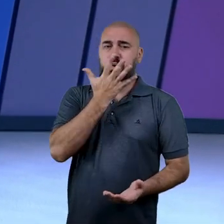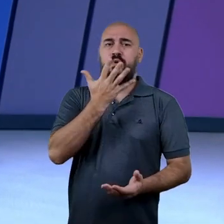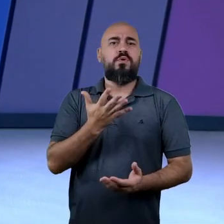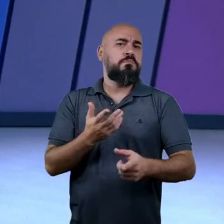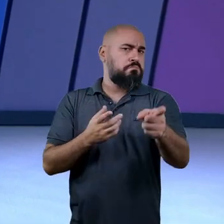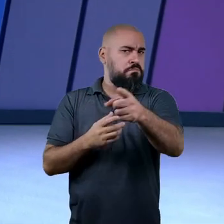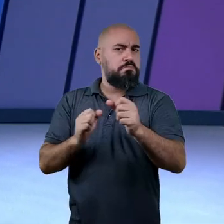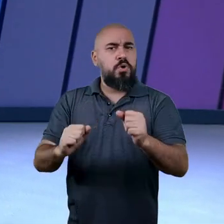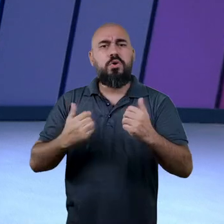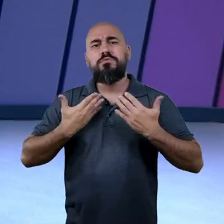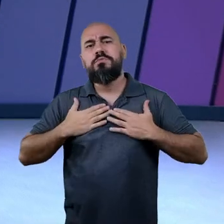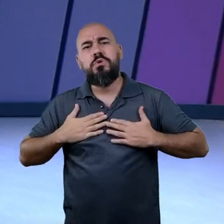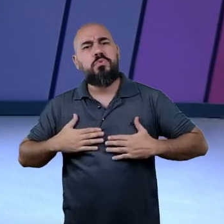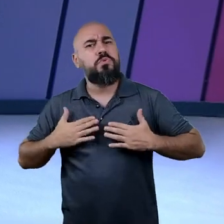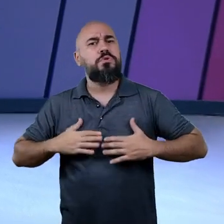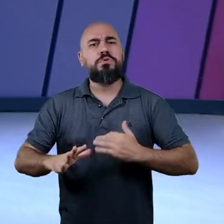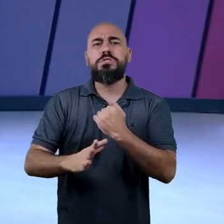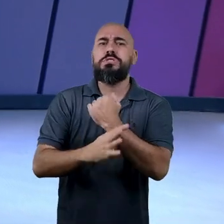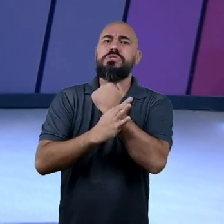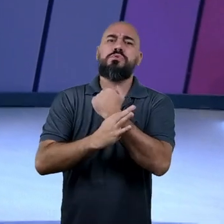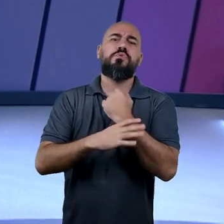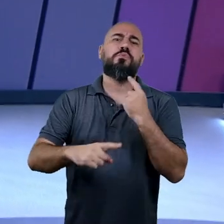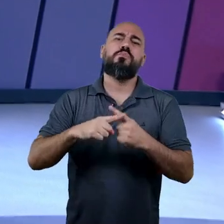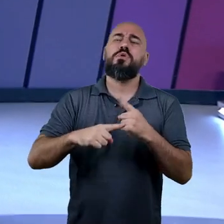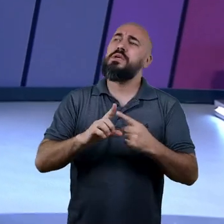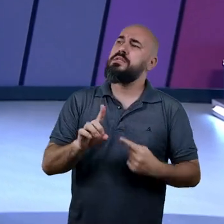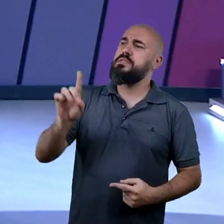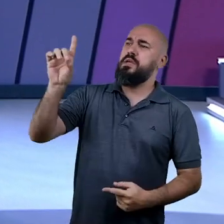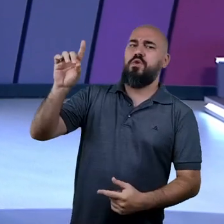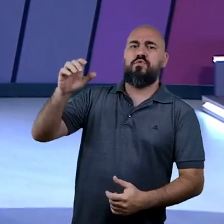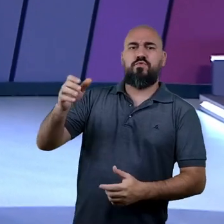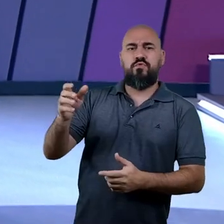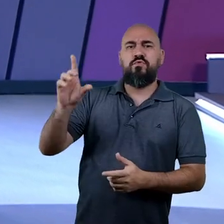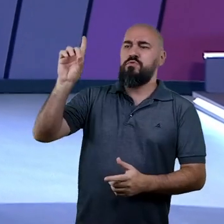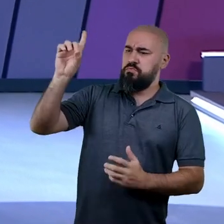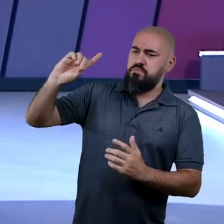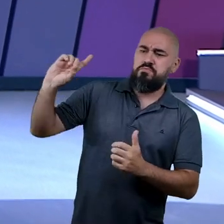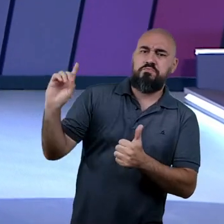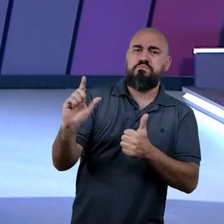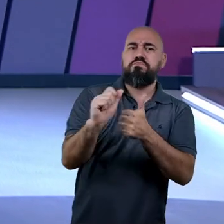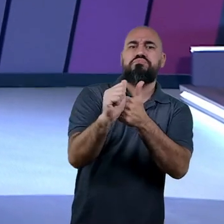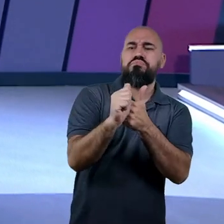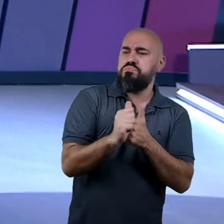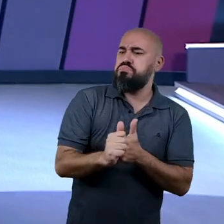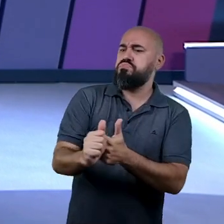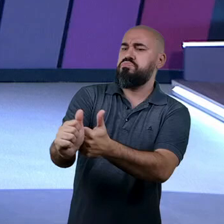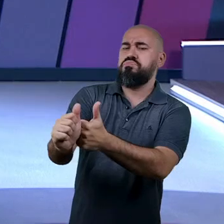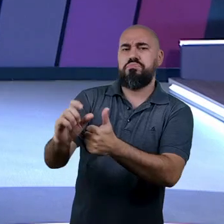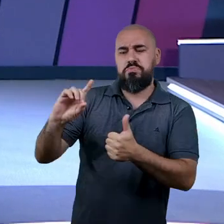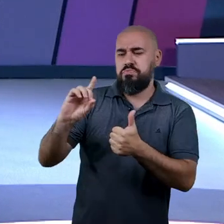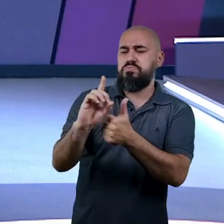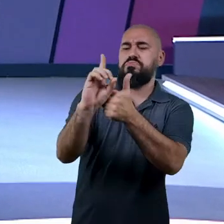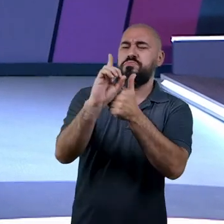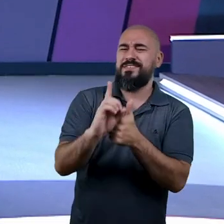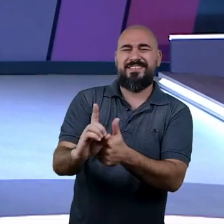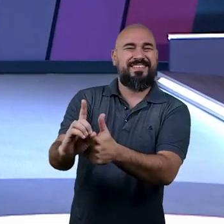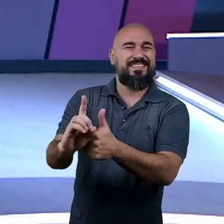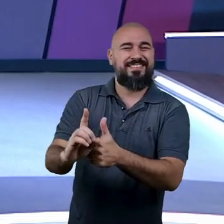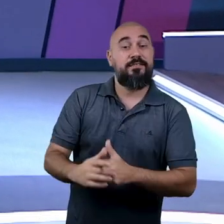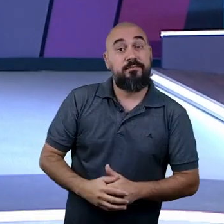quem está por trás é o próprio Senhor. Hoje vamos entrar neste tema aqui